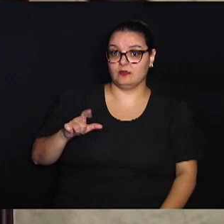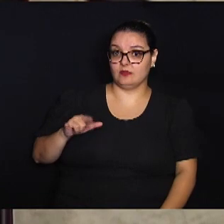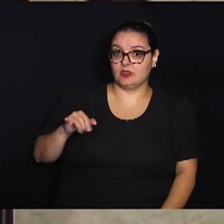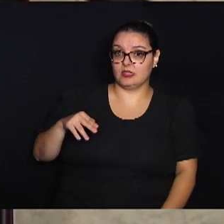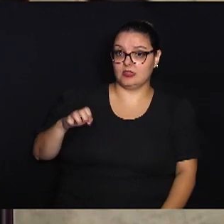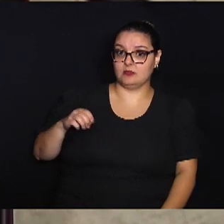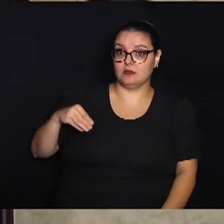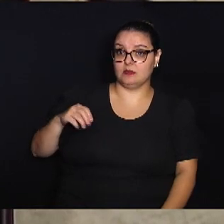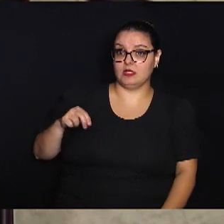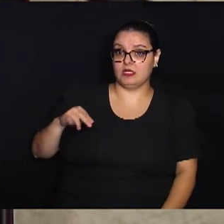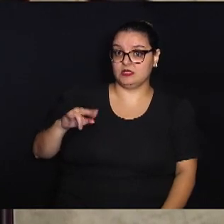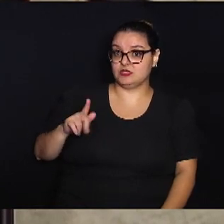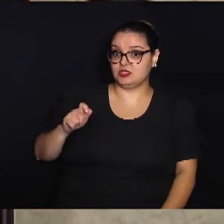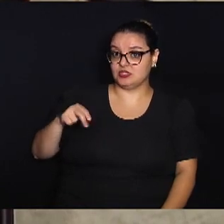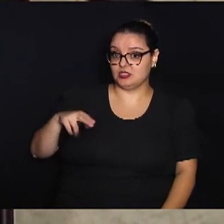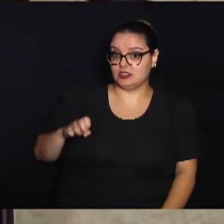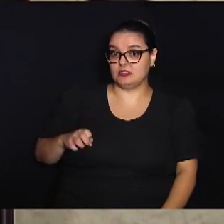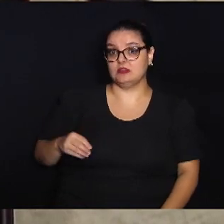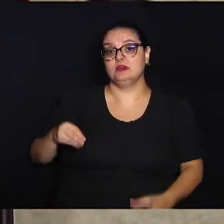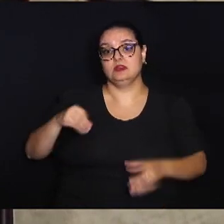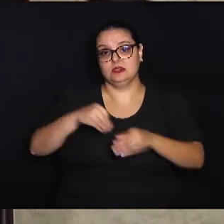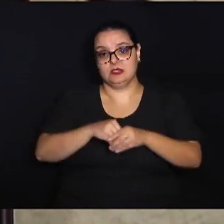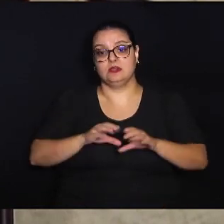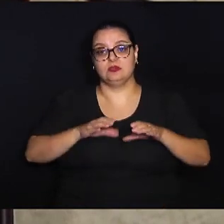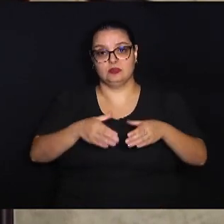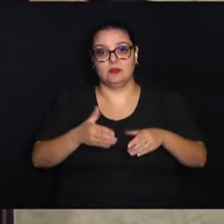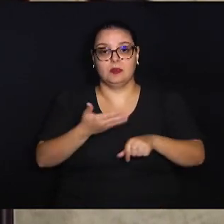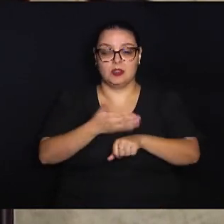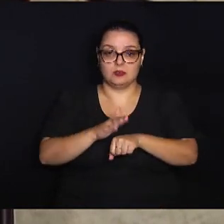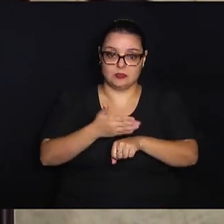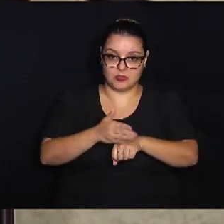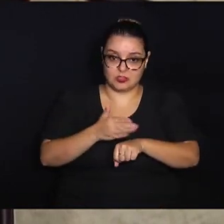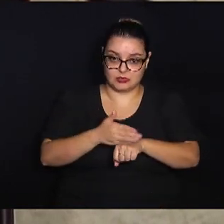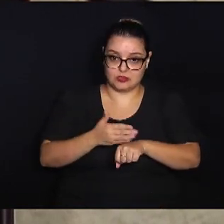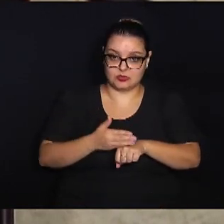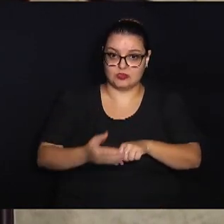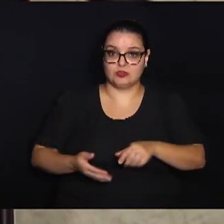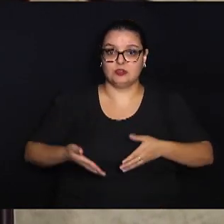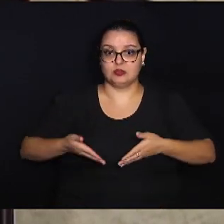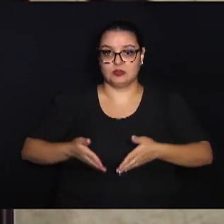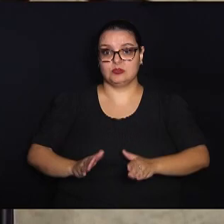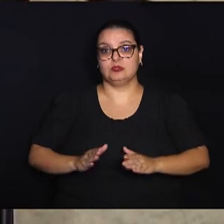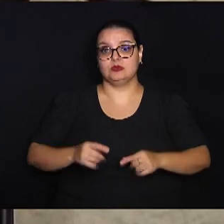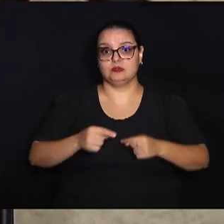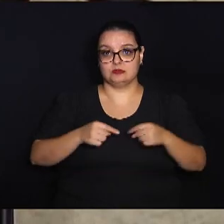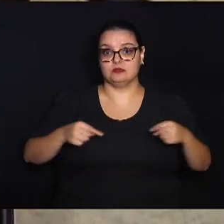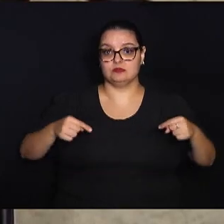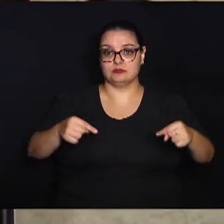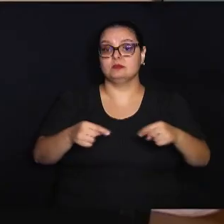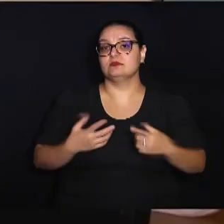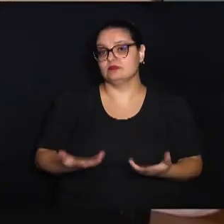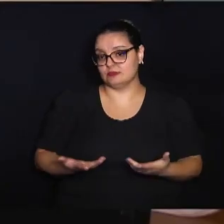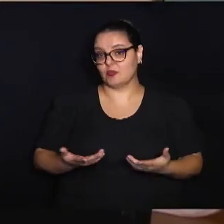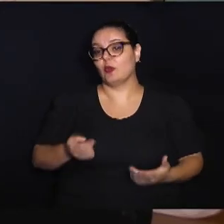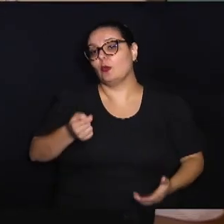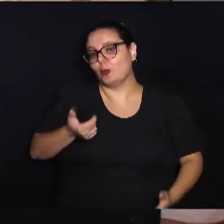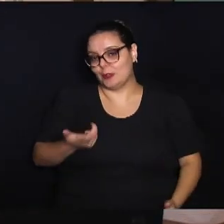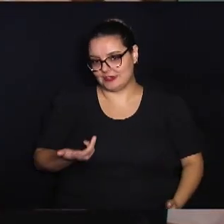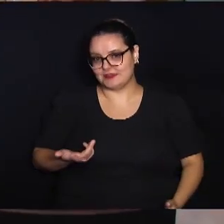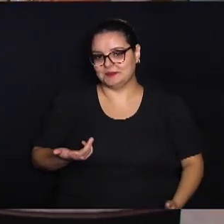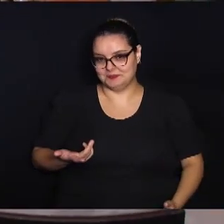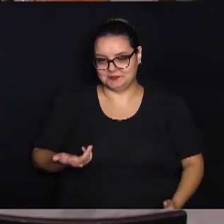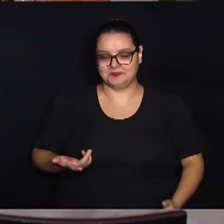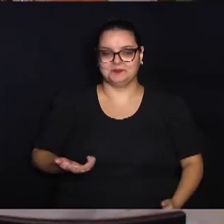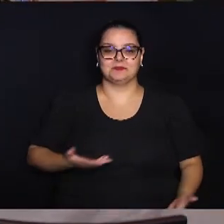Meligeni, associado do clube, praticante, que nasceu nas quadras do Tênis Clube de Campinas. Os